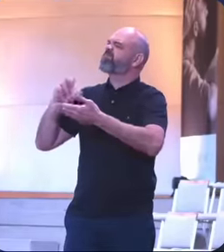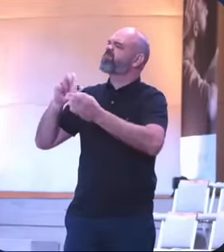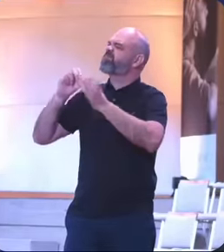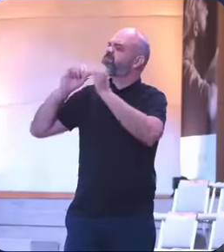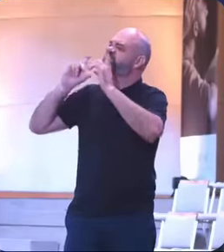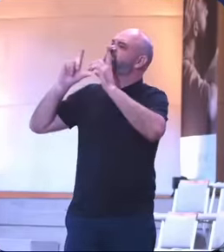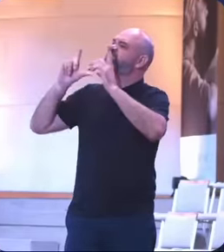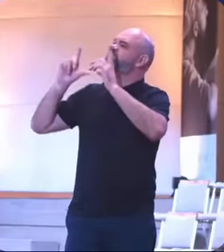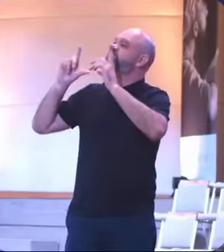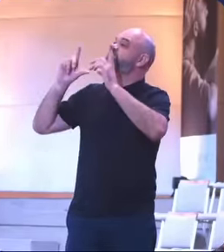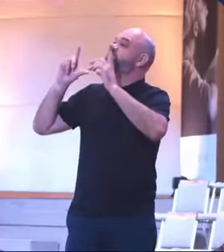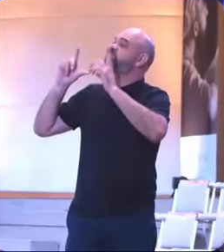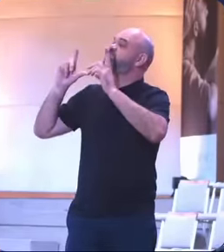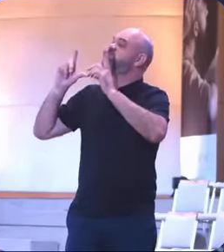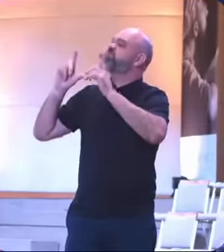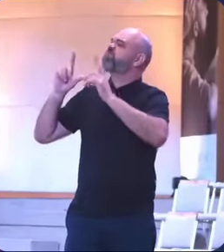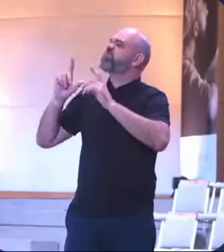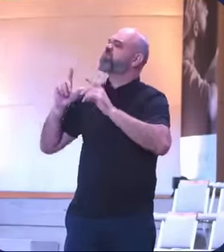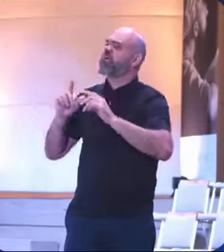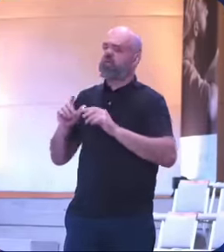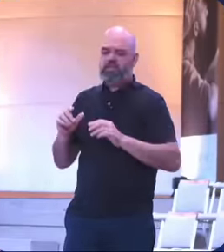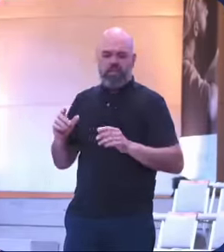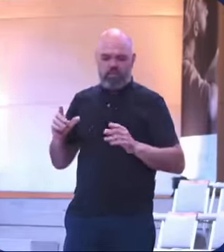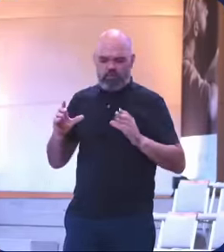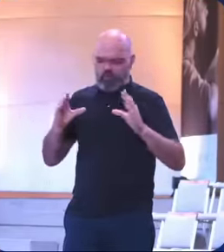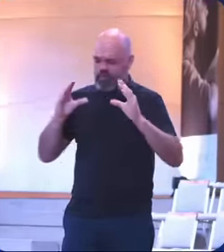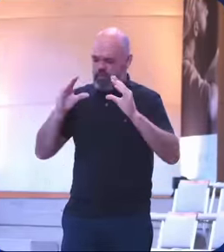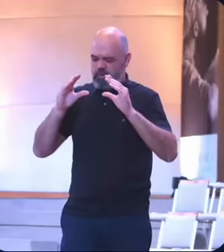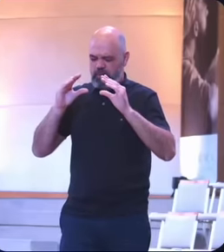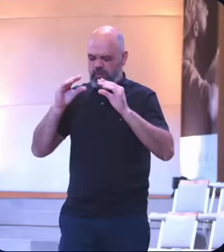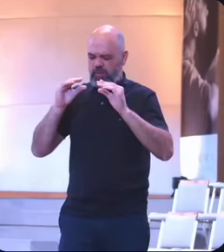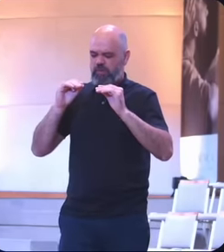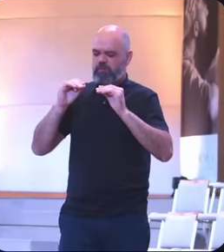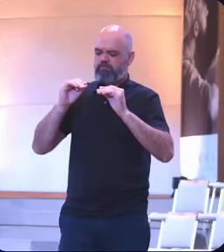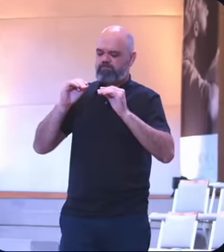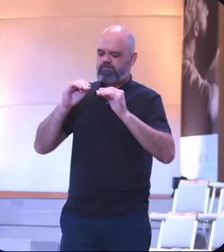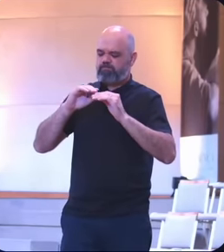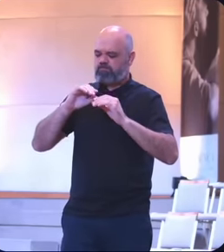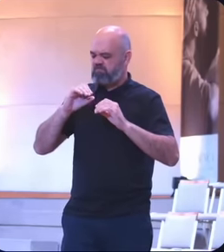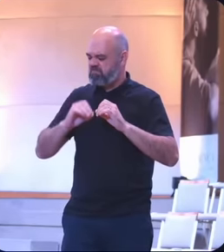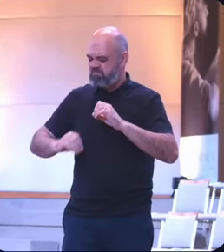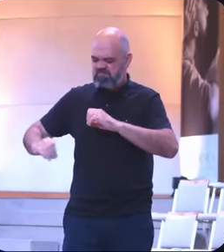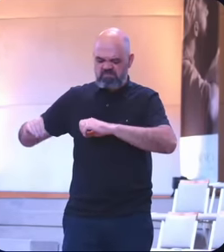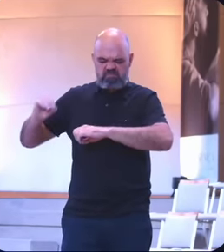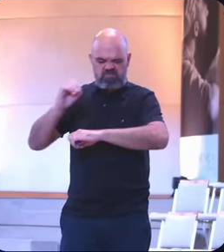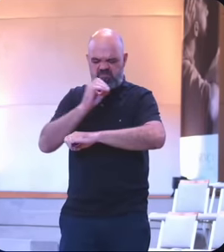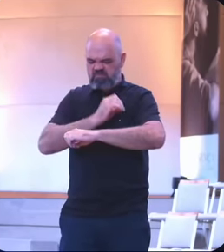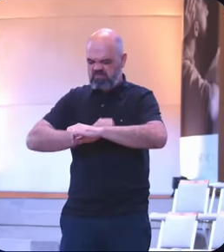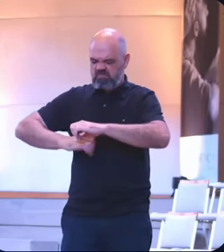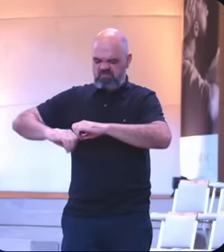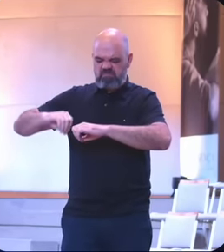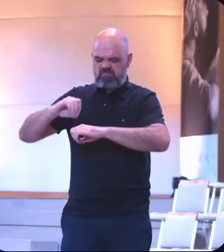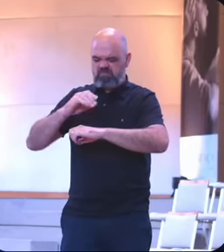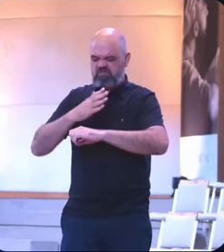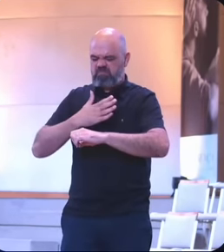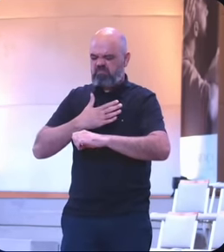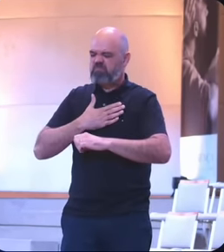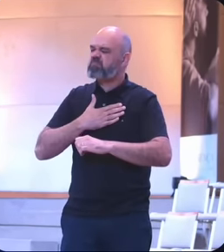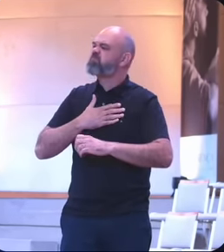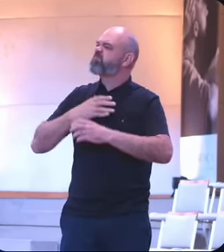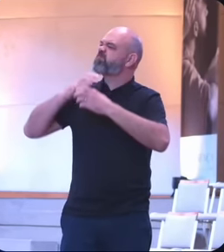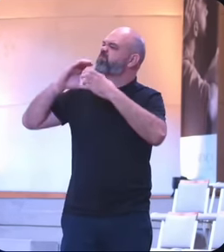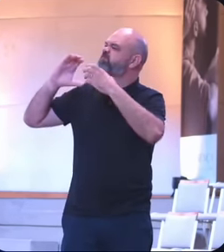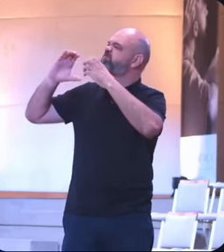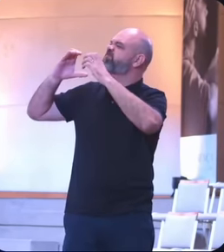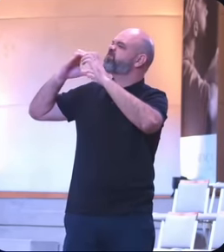levanto até eu me deitar, eu cantarei da